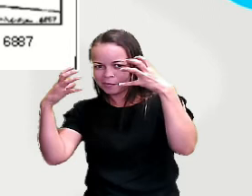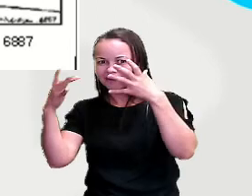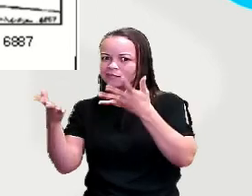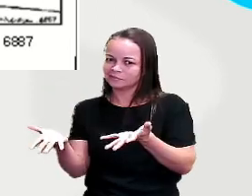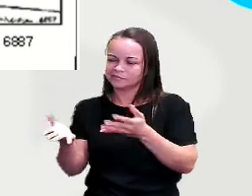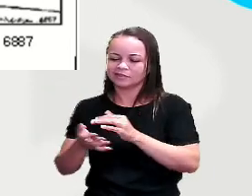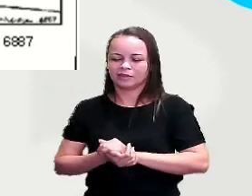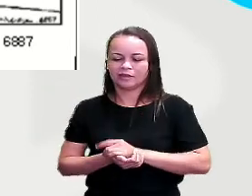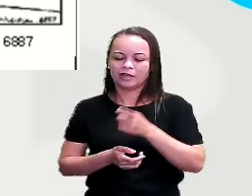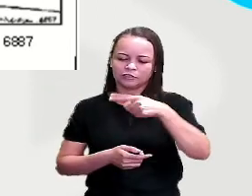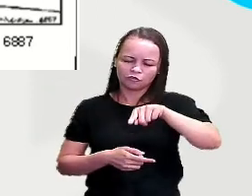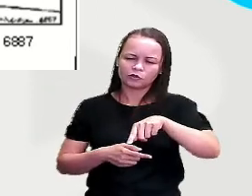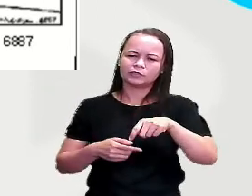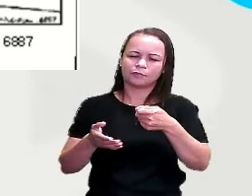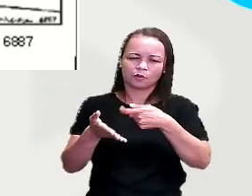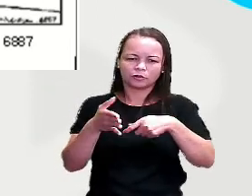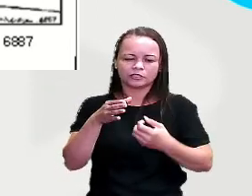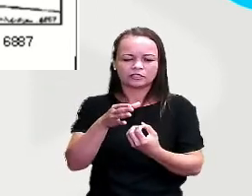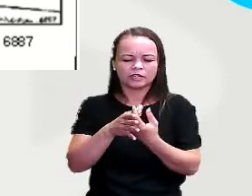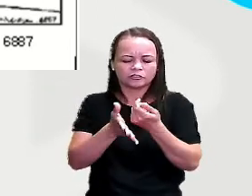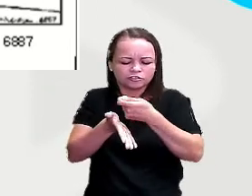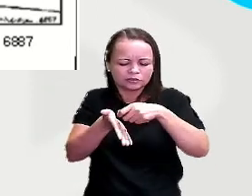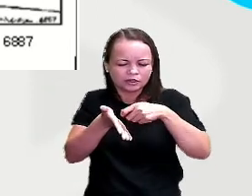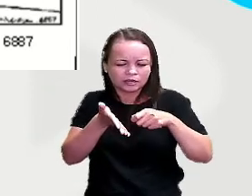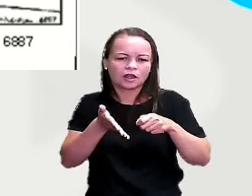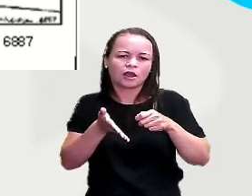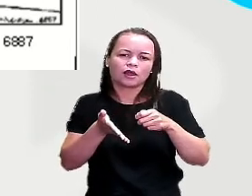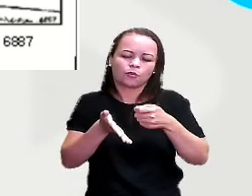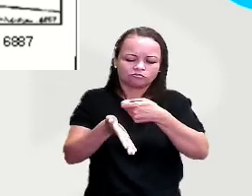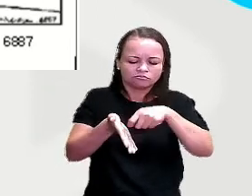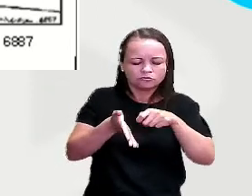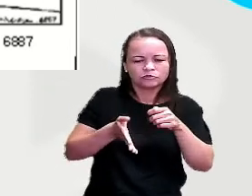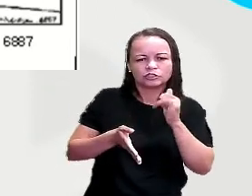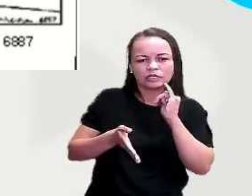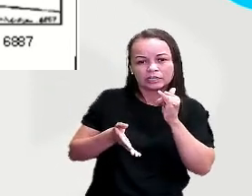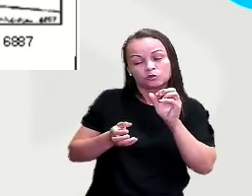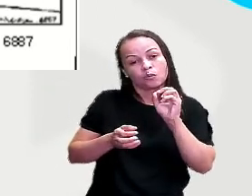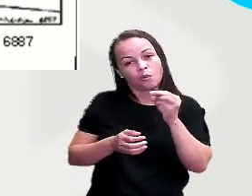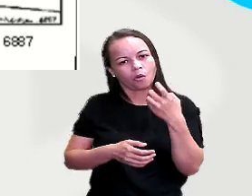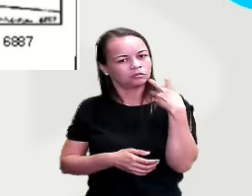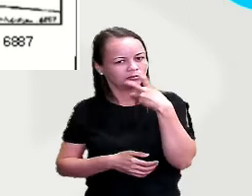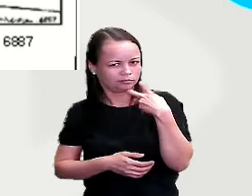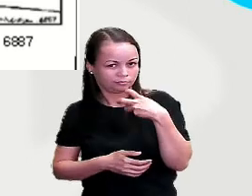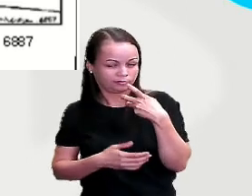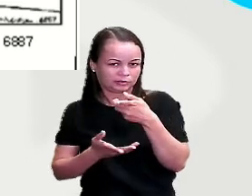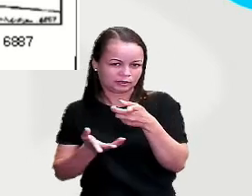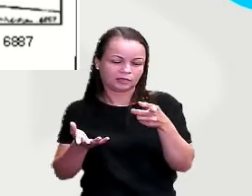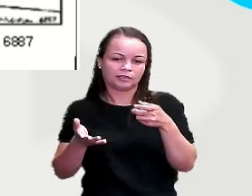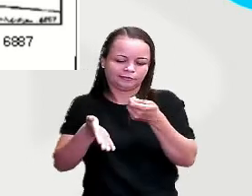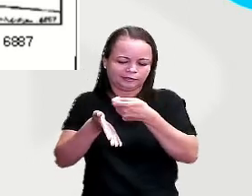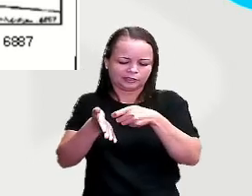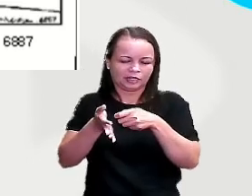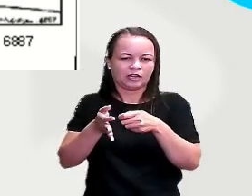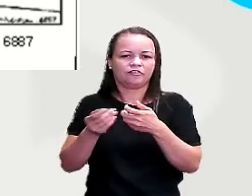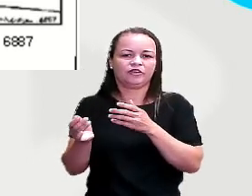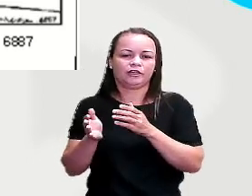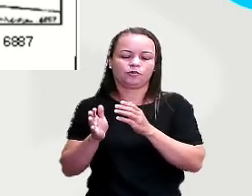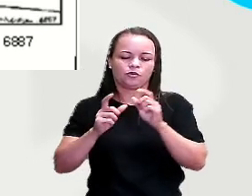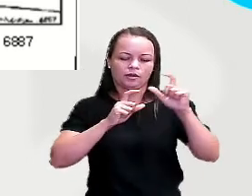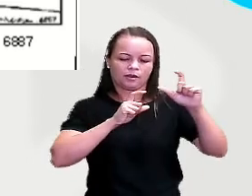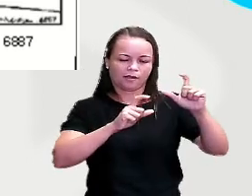conto, certo? No conto escrito. Ou num conto falado, oral, como eu acabei de fazer, descrevendo cada